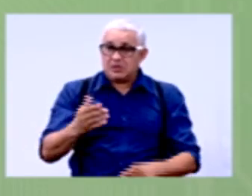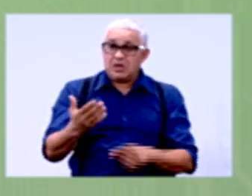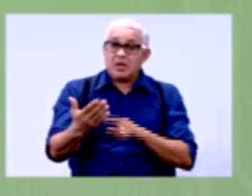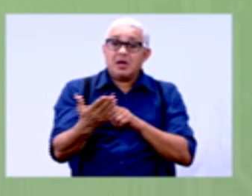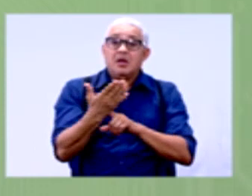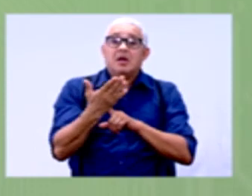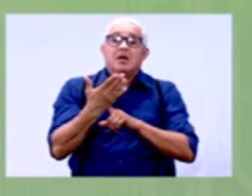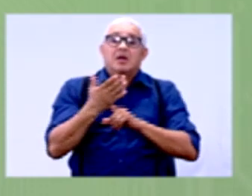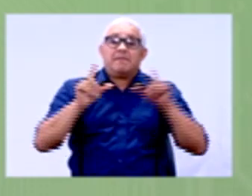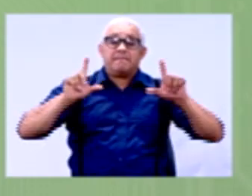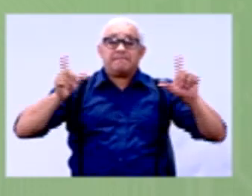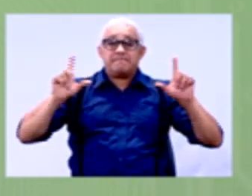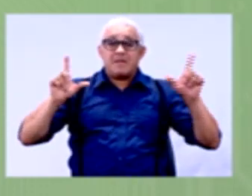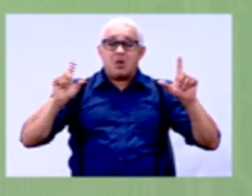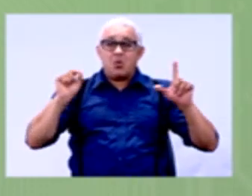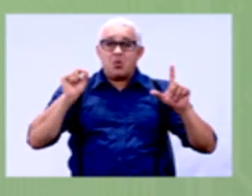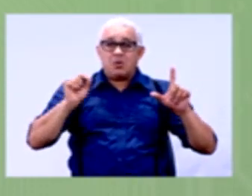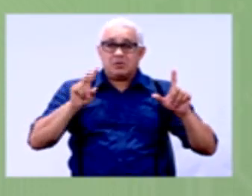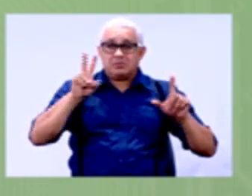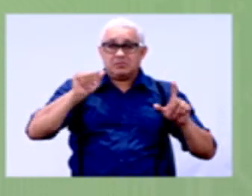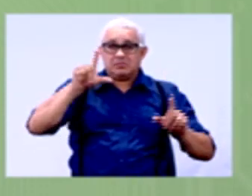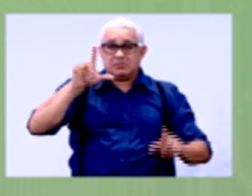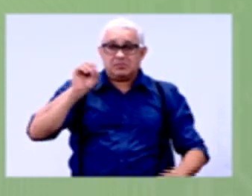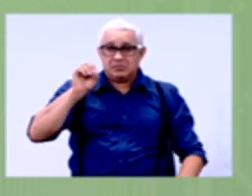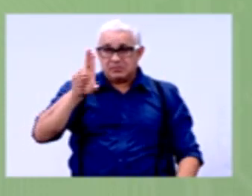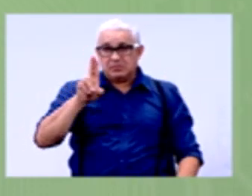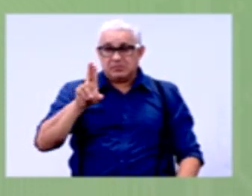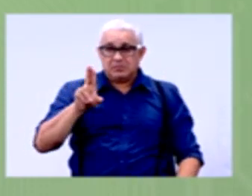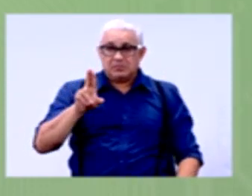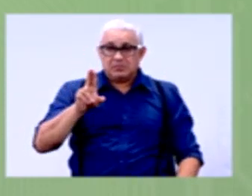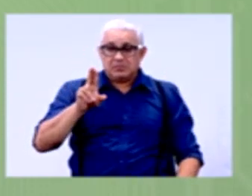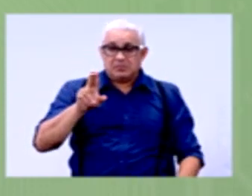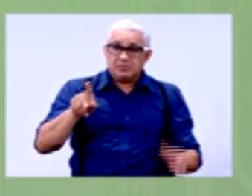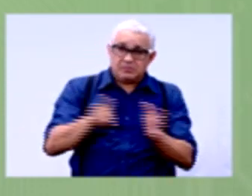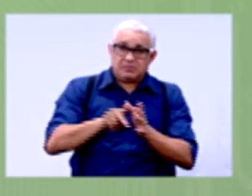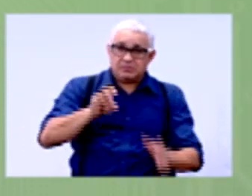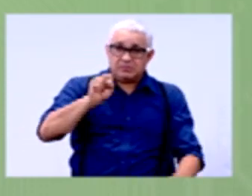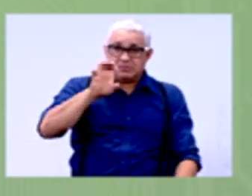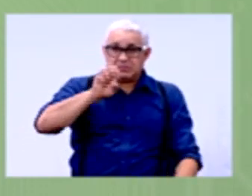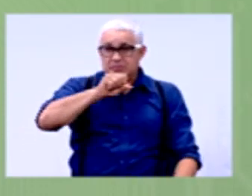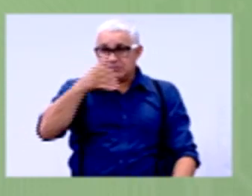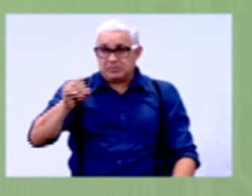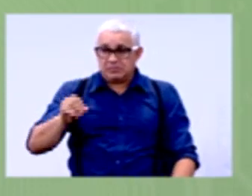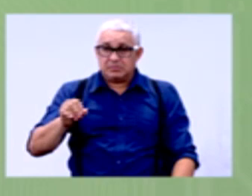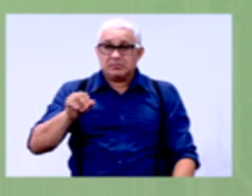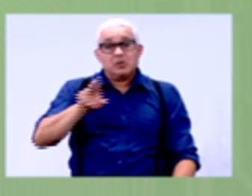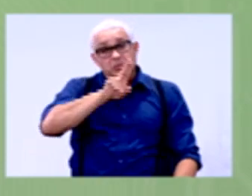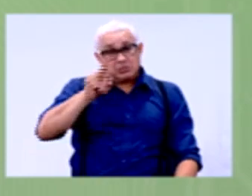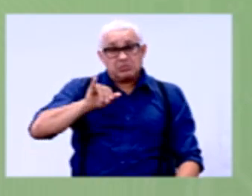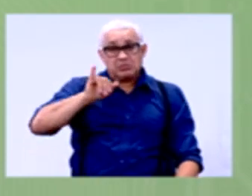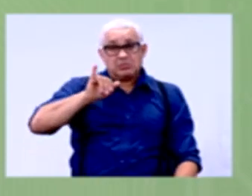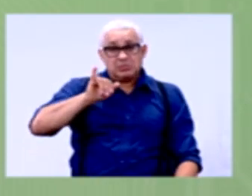vai exibir na tela o valor da sessão, que é ifro.